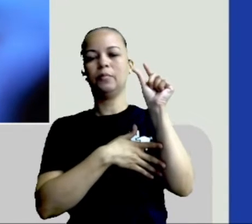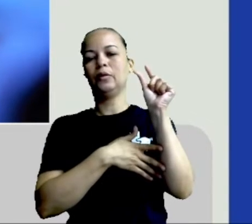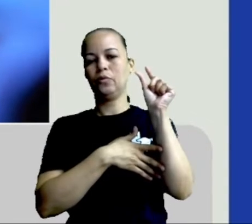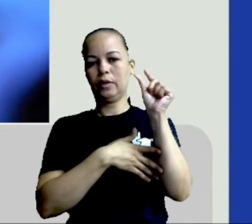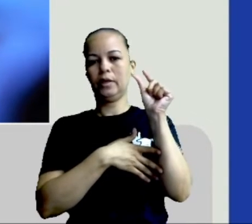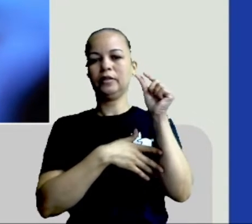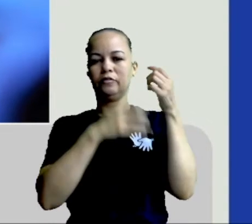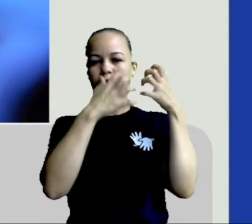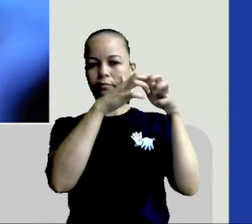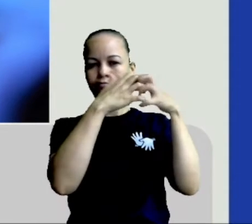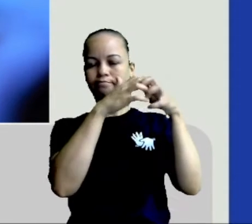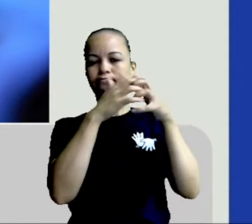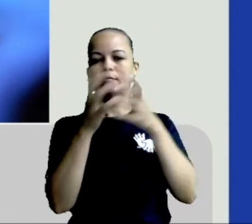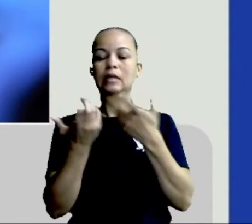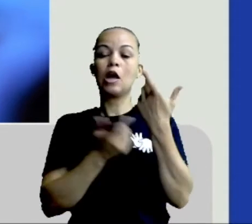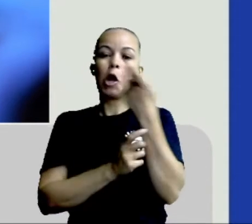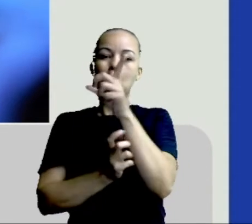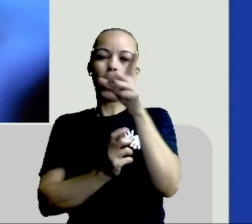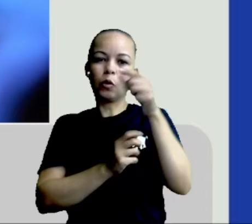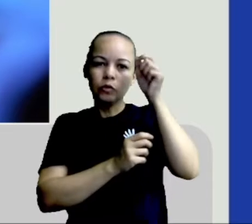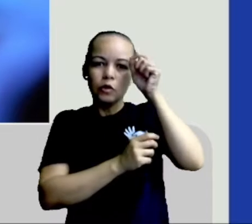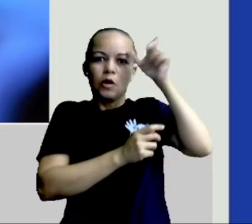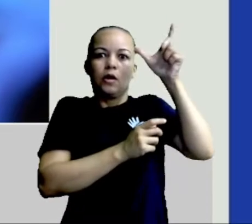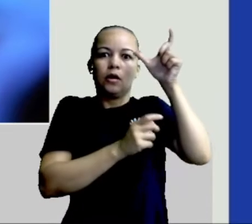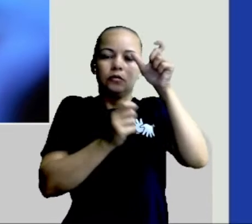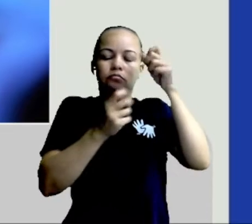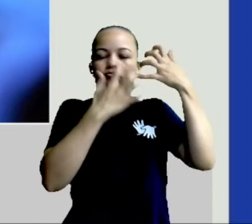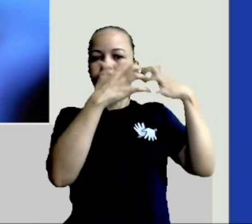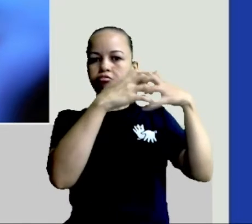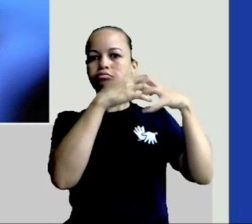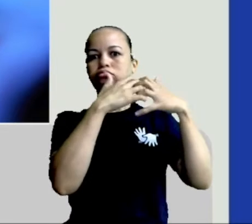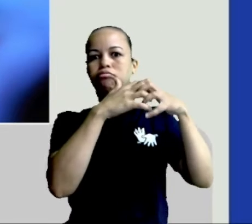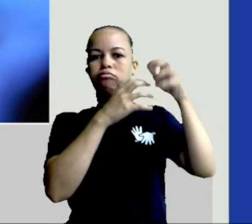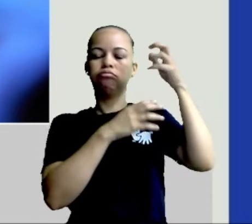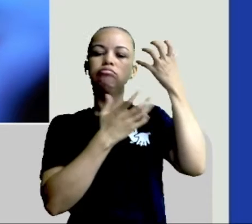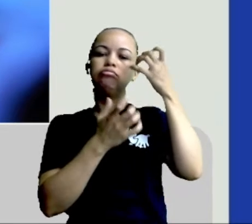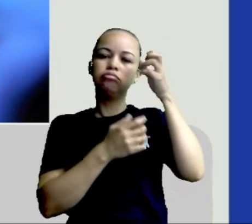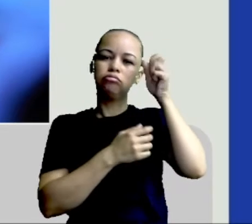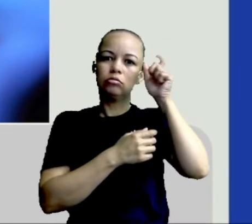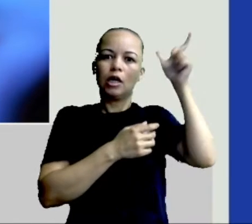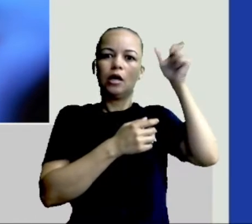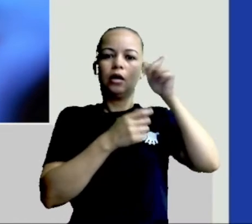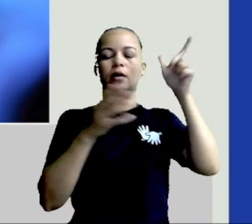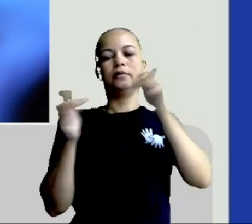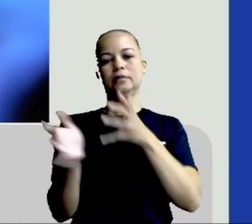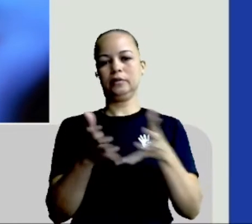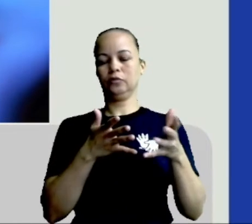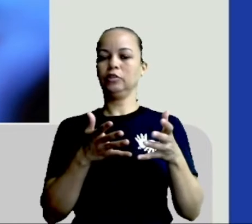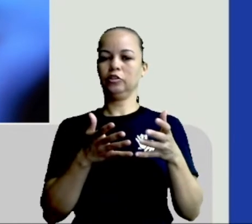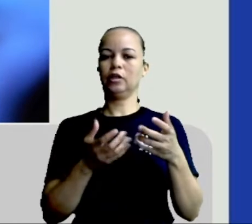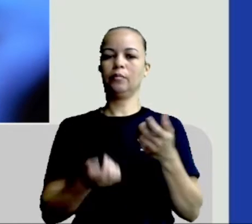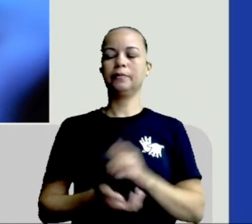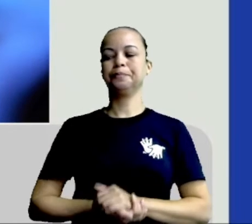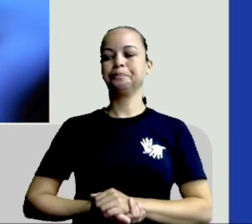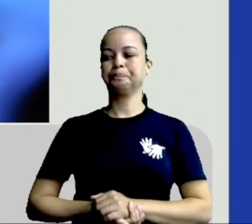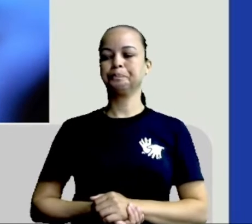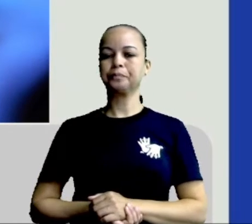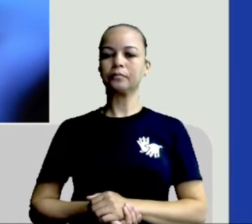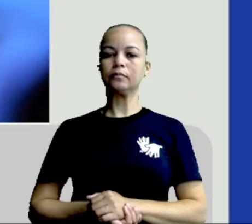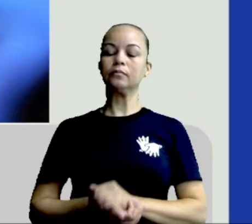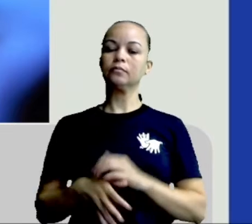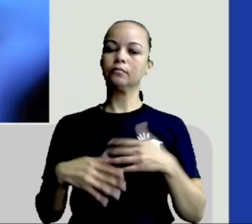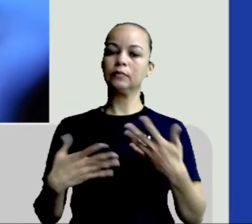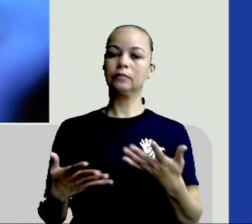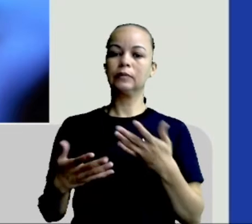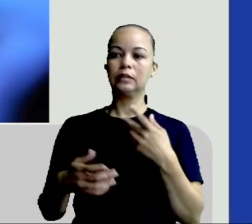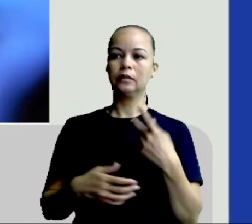do cérebro e outras vão aumentar a atividade do cérebro, tá certo? Ou seja, a atividade do meu sistema nervoso central.